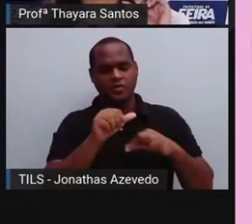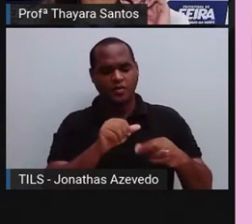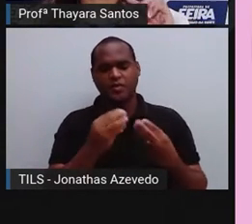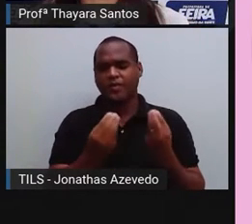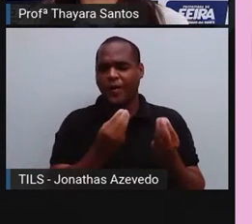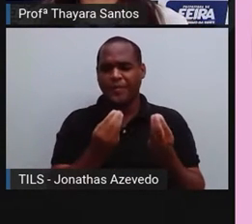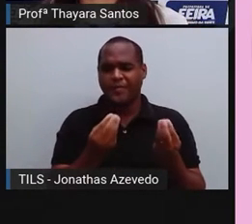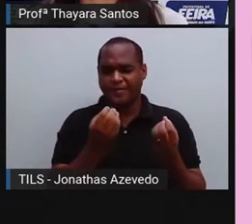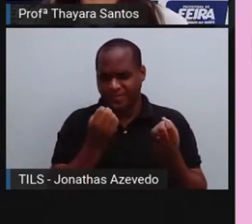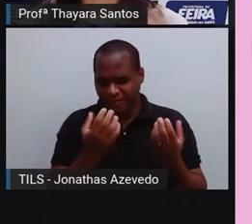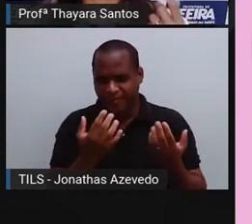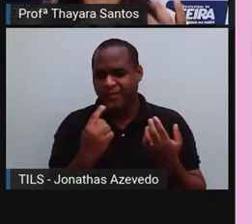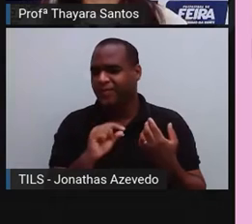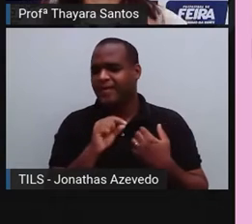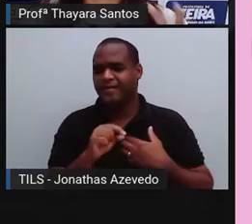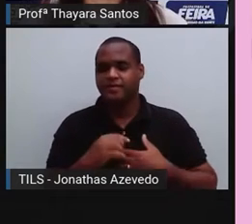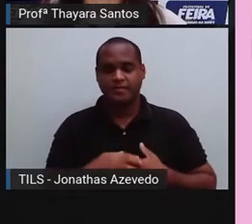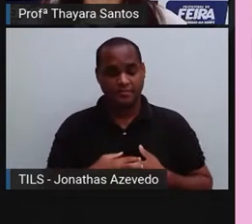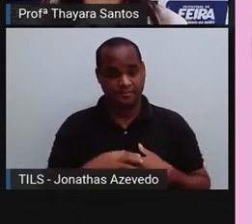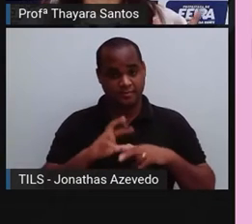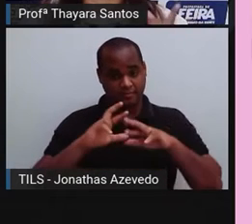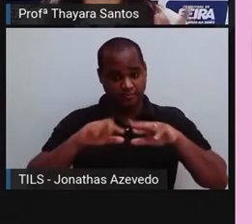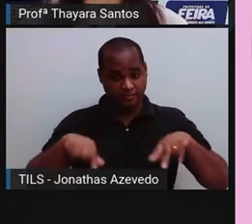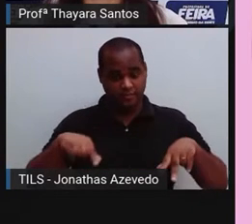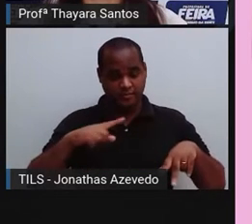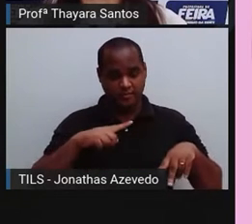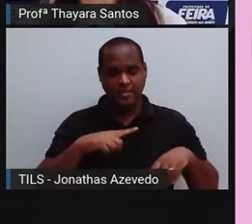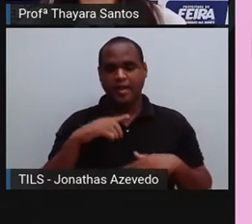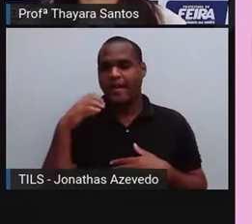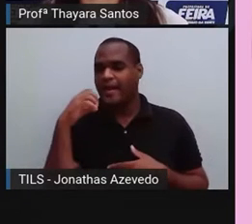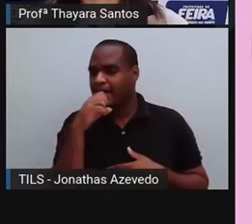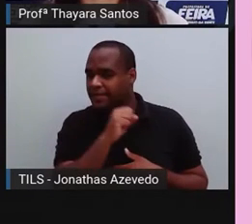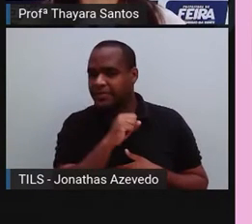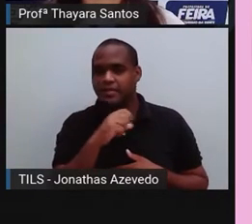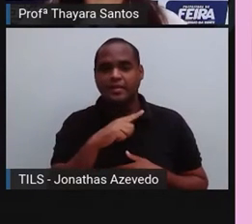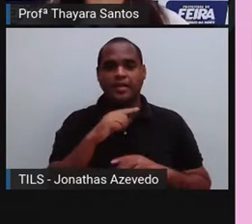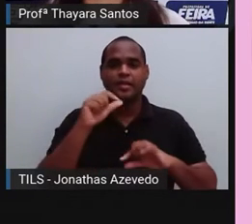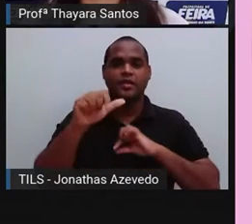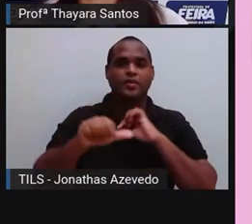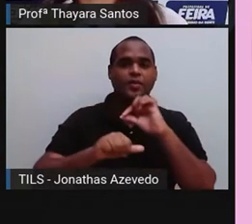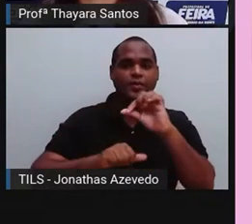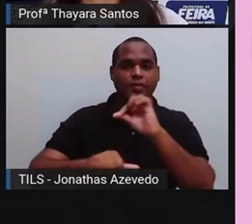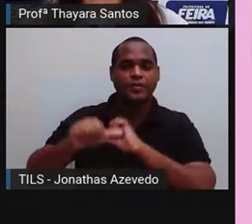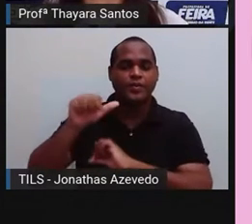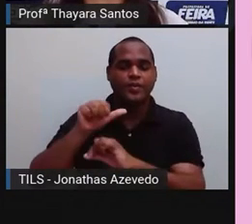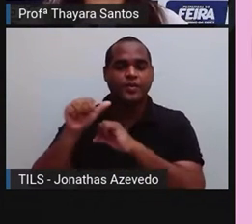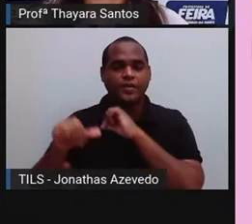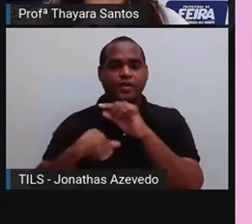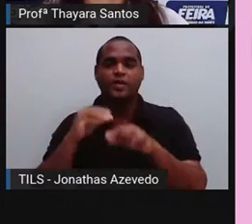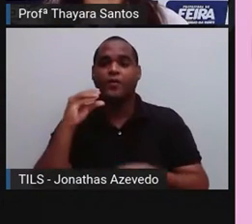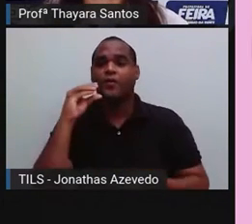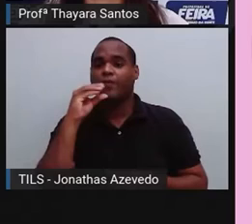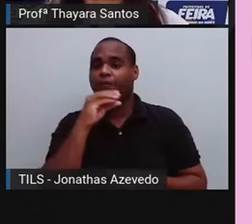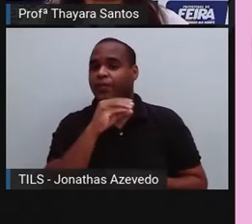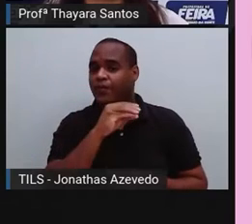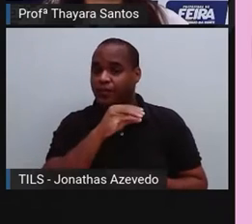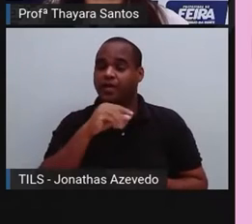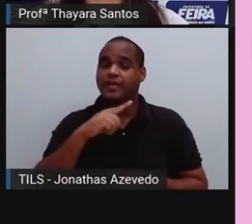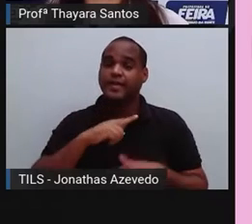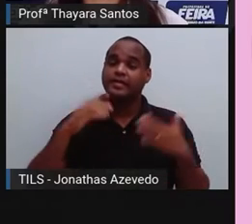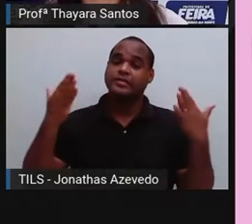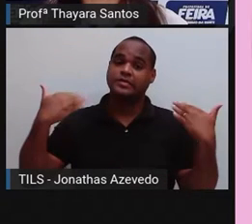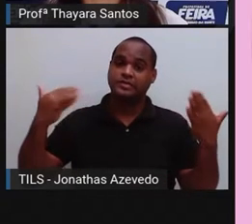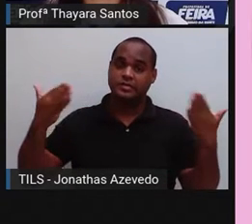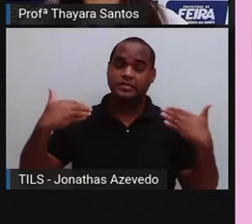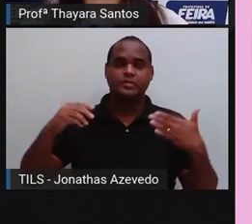transformações? Então, o que pode influenciar na velocidade dessas transformações é o calor, a exposição